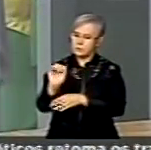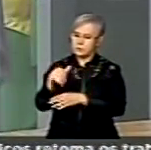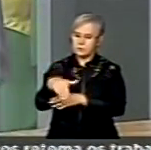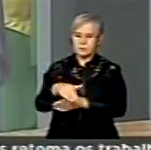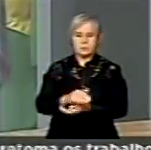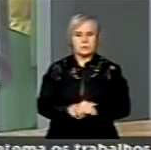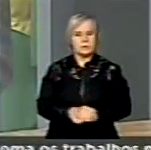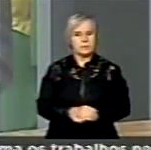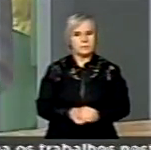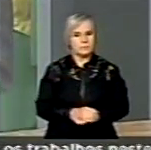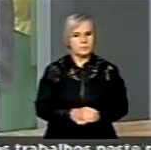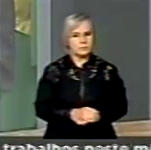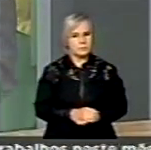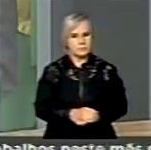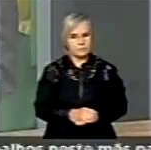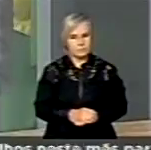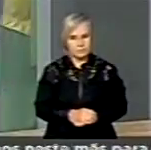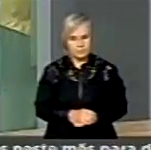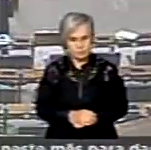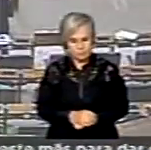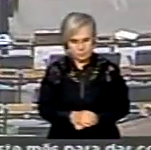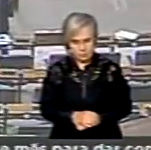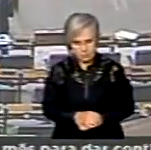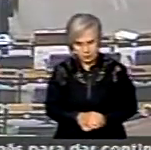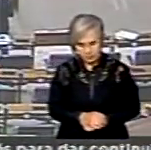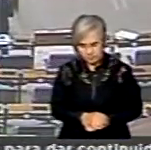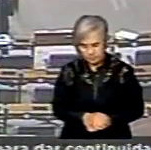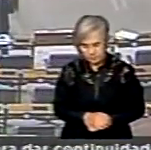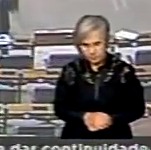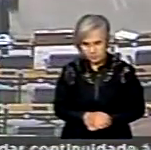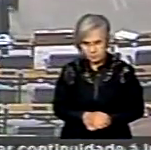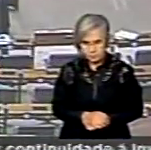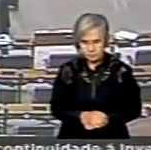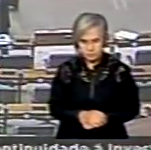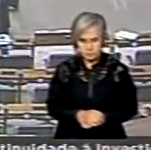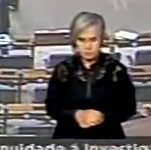requerimento de retirada de pauta, senhor presidente. Esse é o de votação nominal da retirada de pauta.